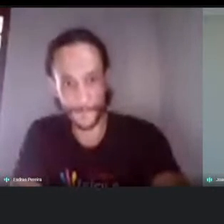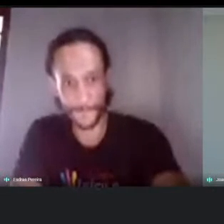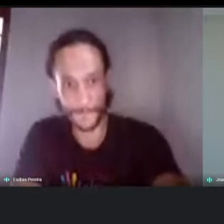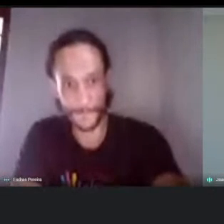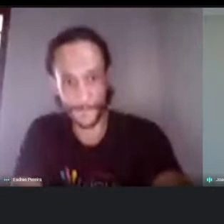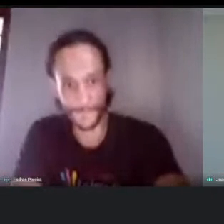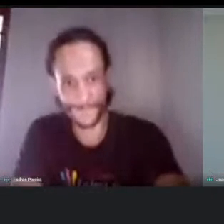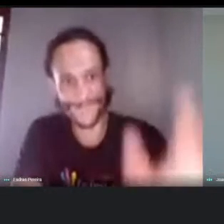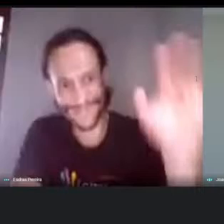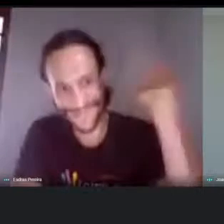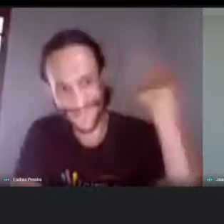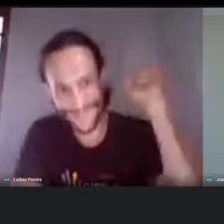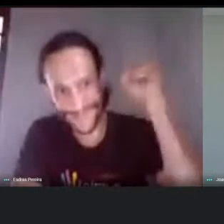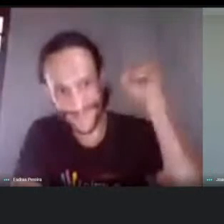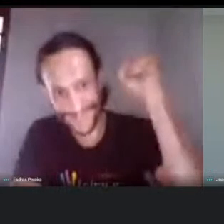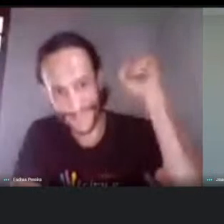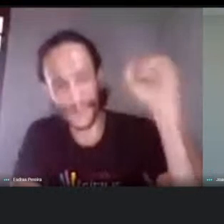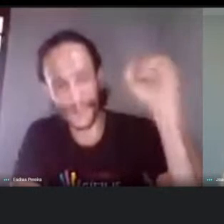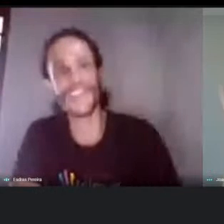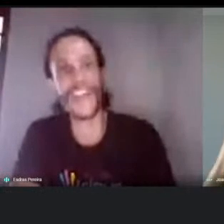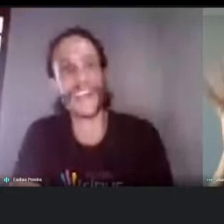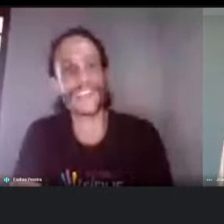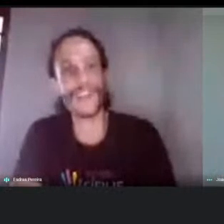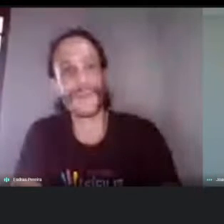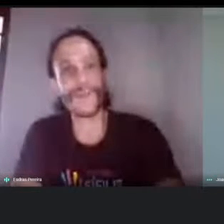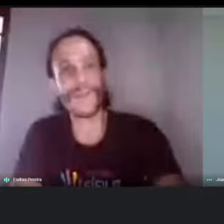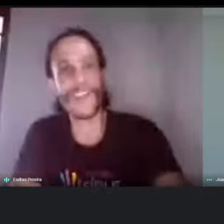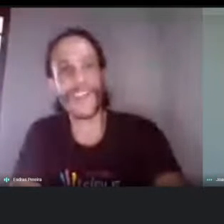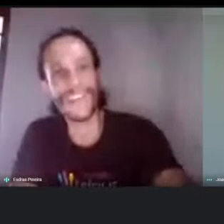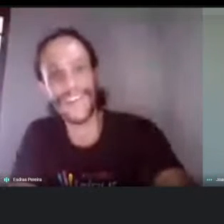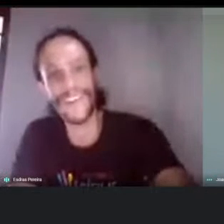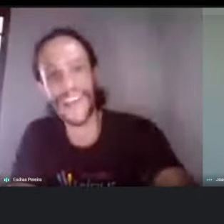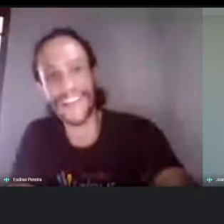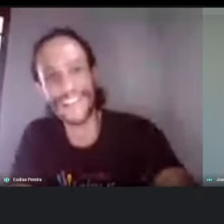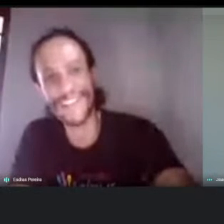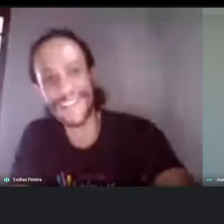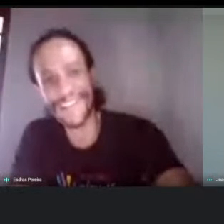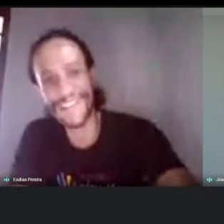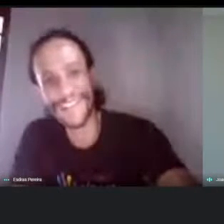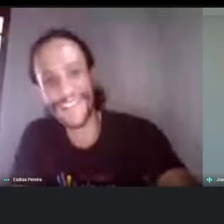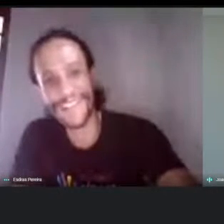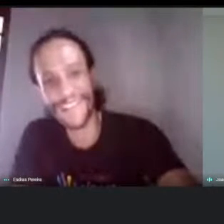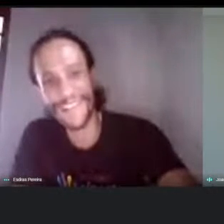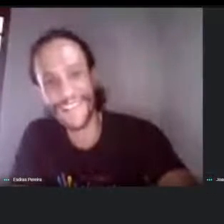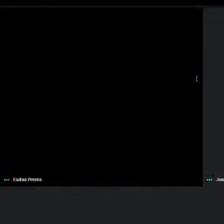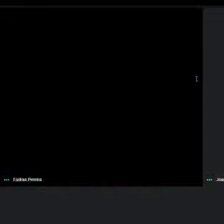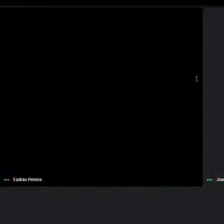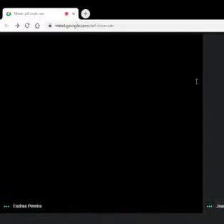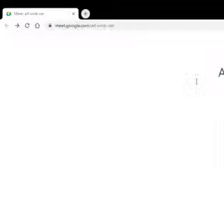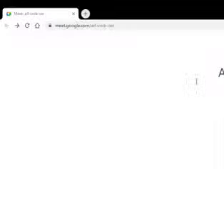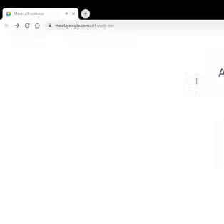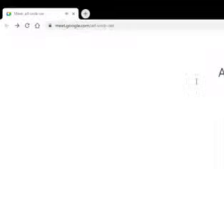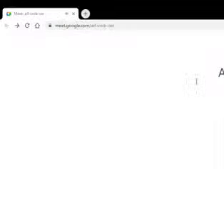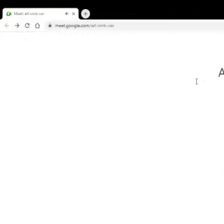na Paraíba. Pode deixar, assim que eu puder. Um abraço. Tá certo.